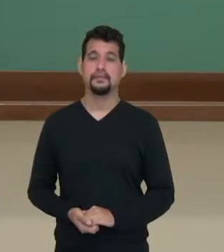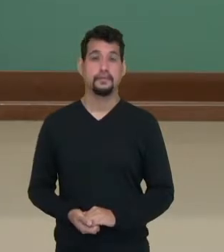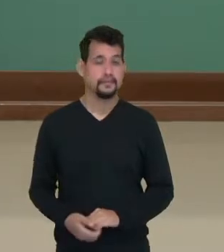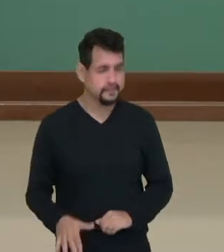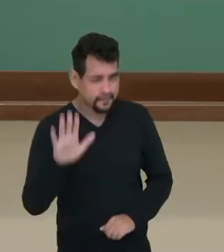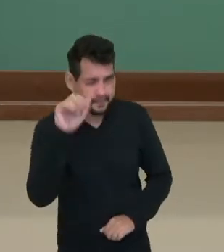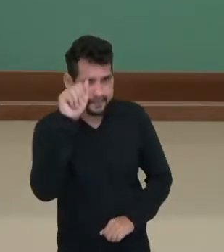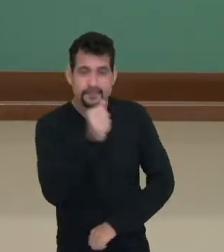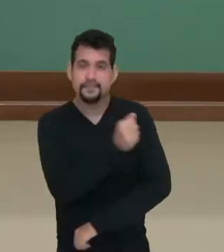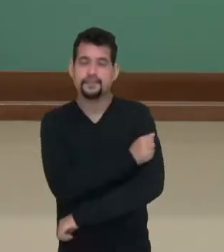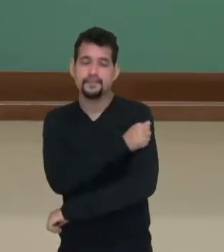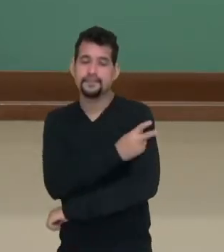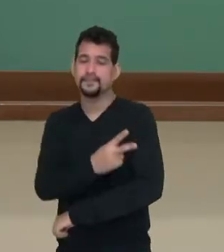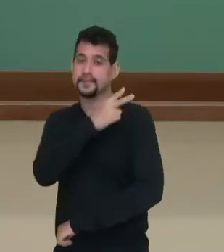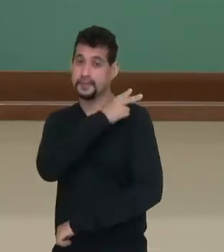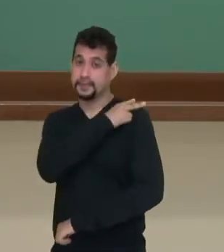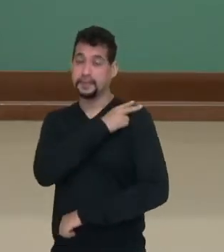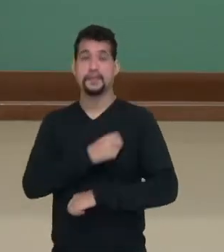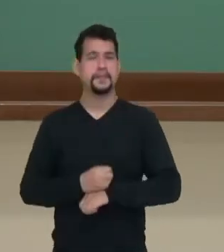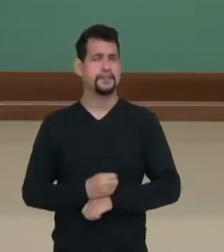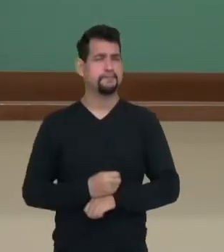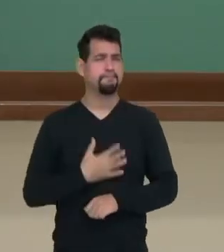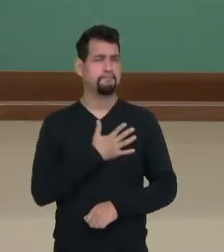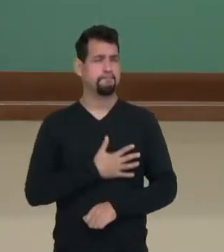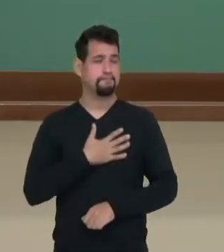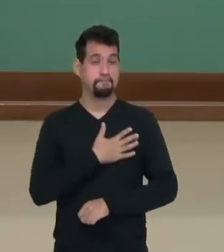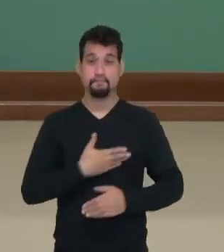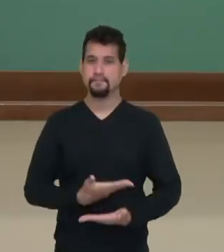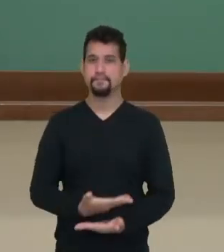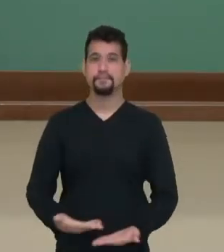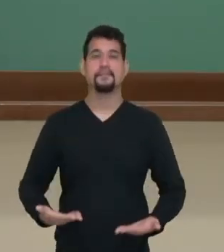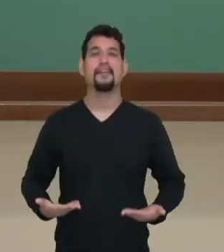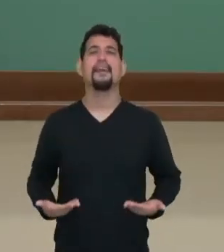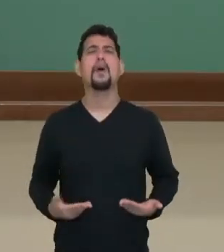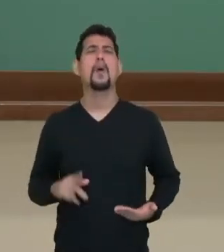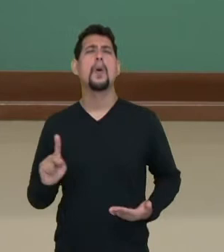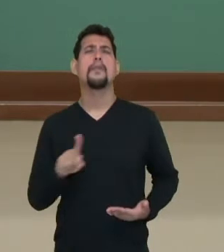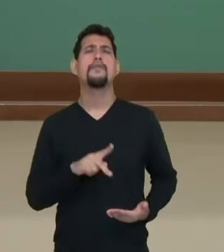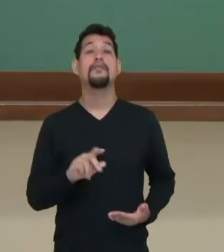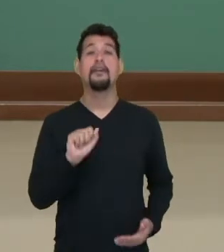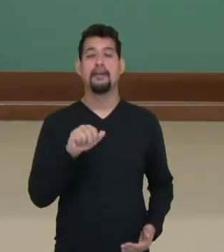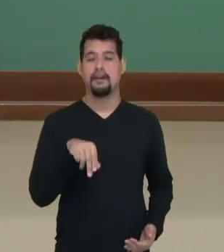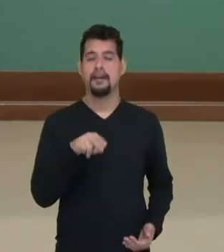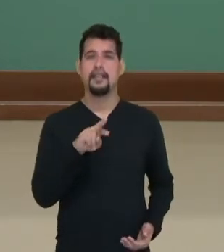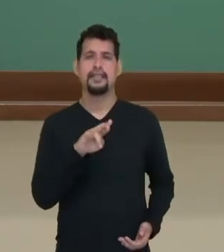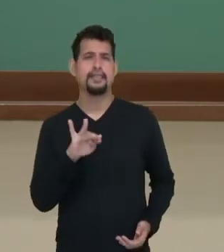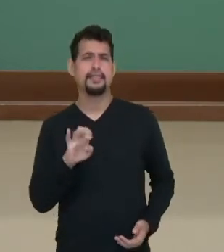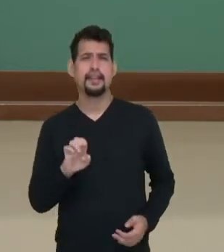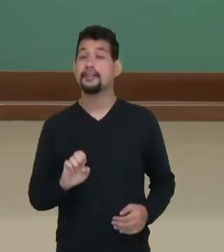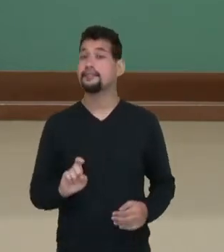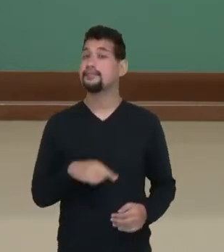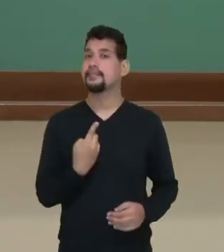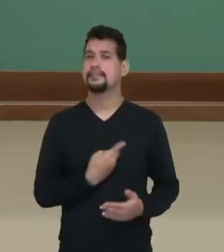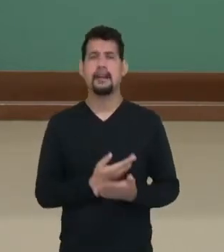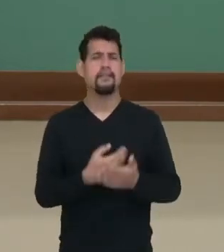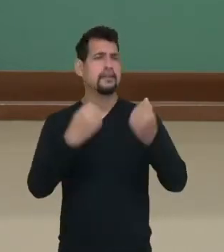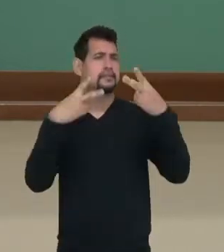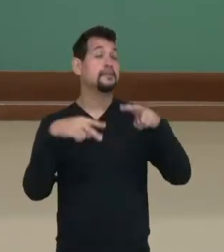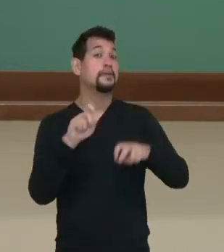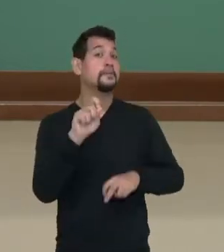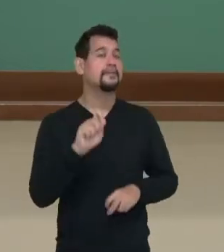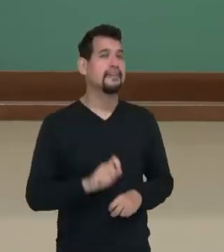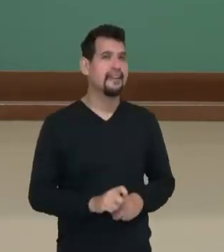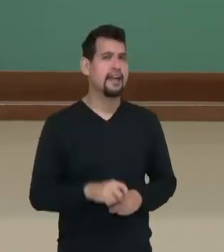Olá, alunos da segunda série do Ensino Médio, saudações geográficas. Eu sou o professor André e nesta aula vamos falar então sobre